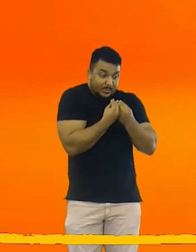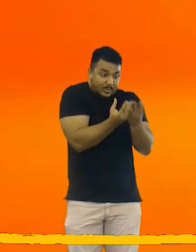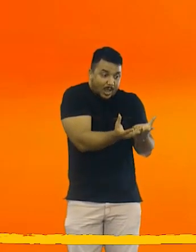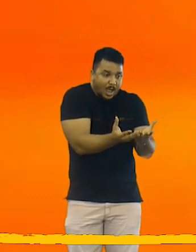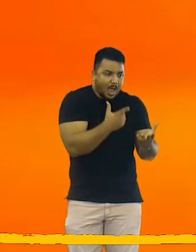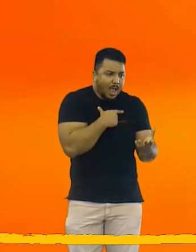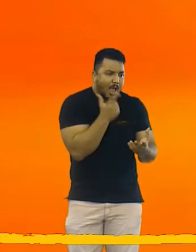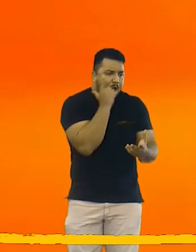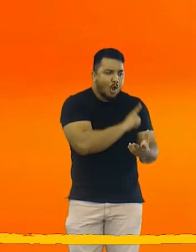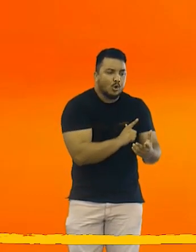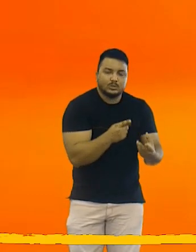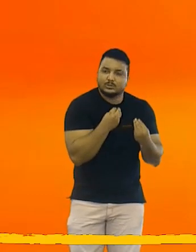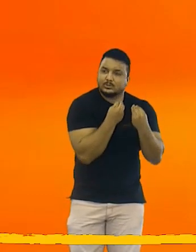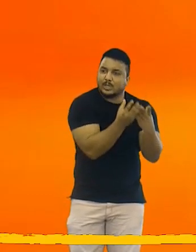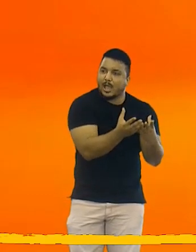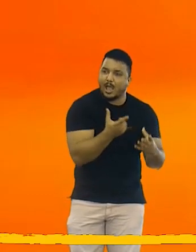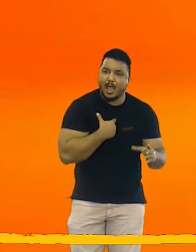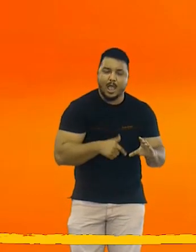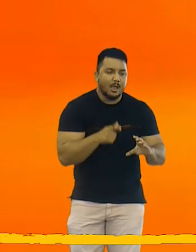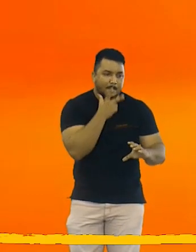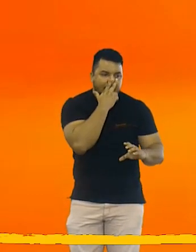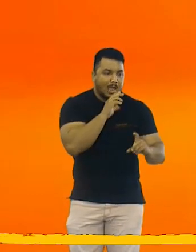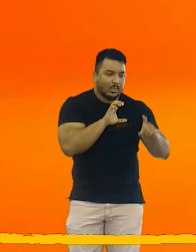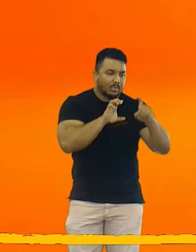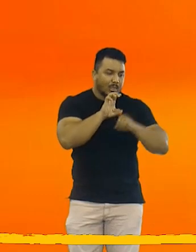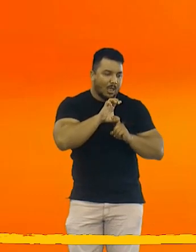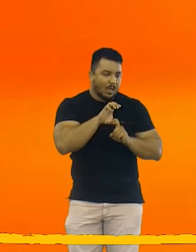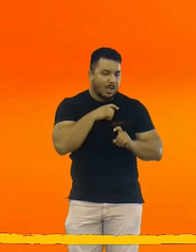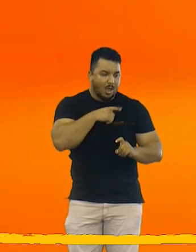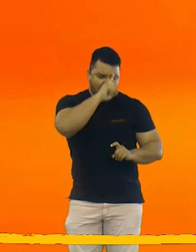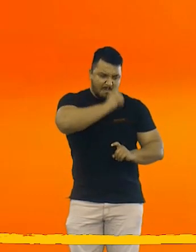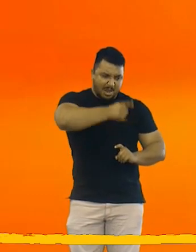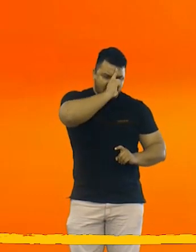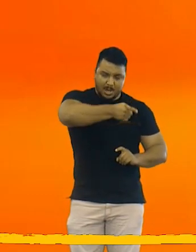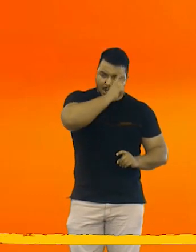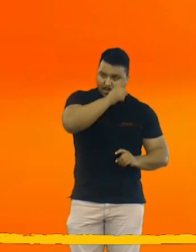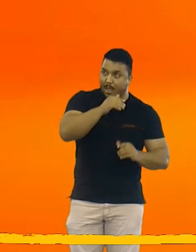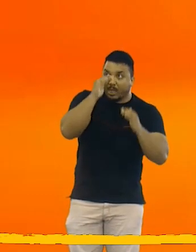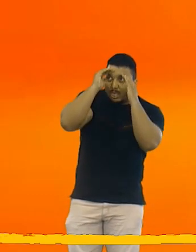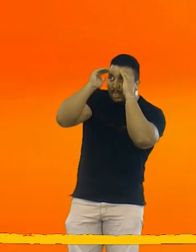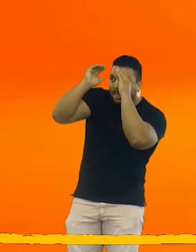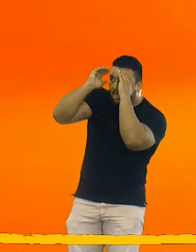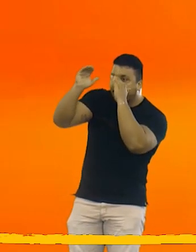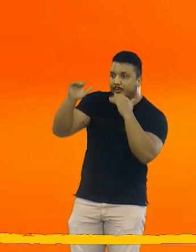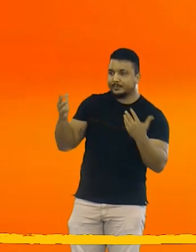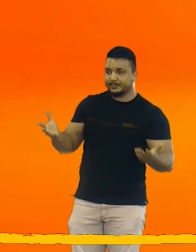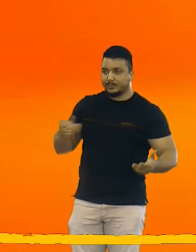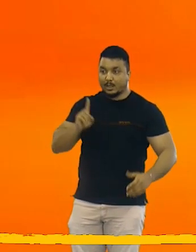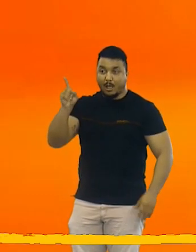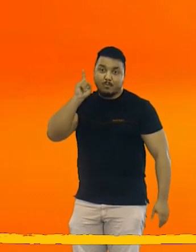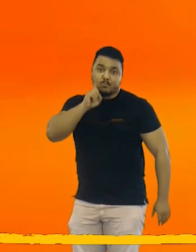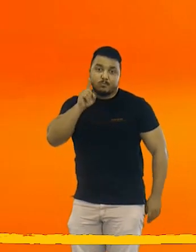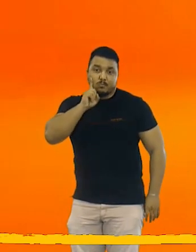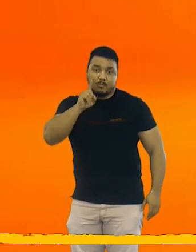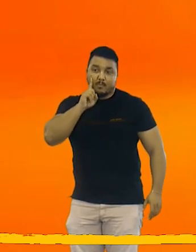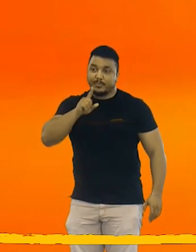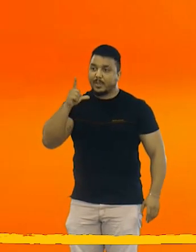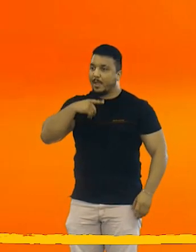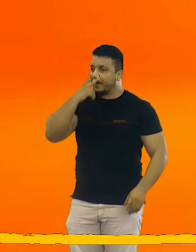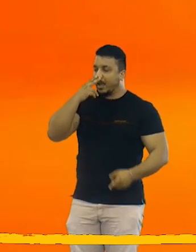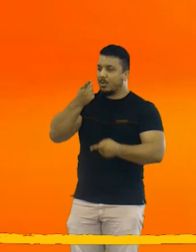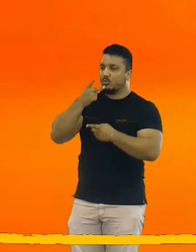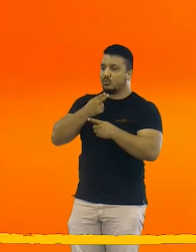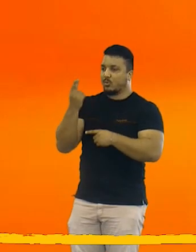e te torno meu dependente, tu é obrigado a fazer o que eu quero. Então os americanos, a Revolução Verde,